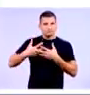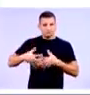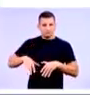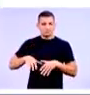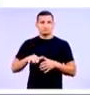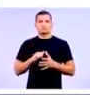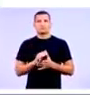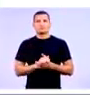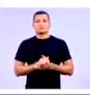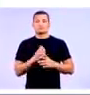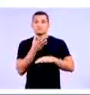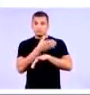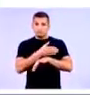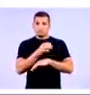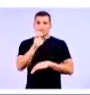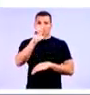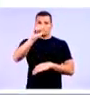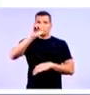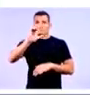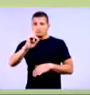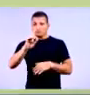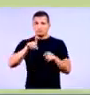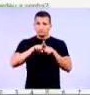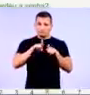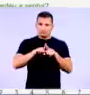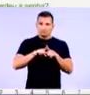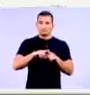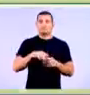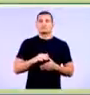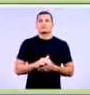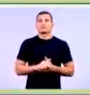ambiente virtual de aprendizagem.